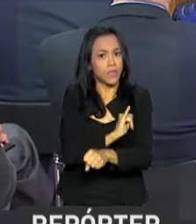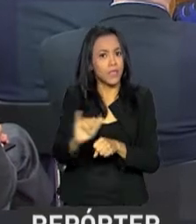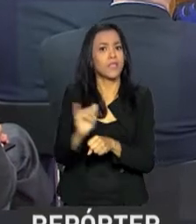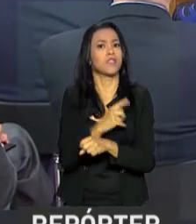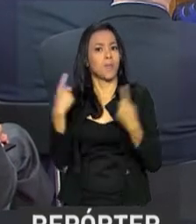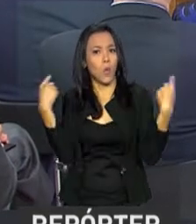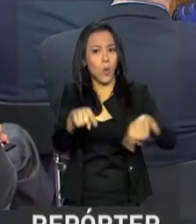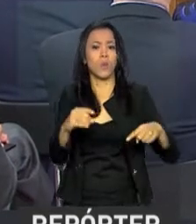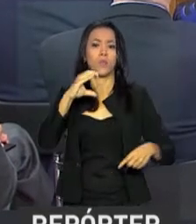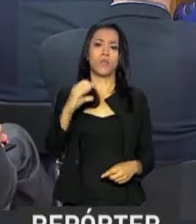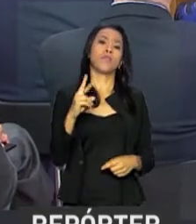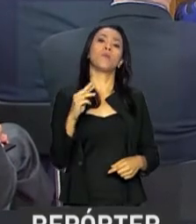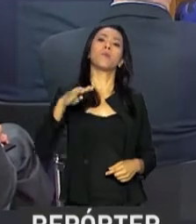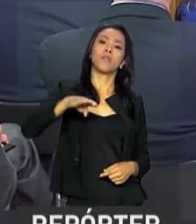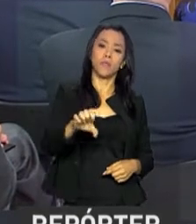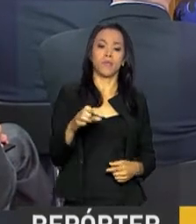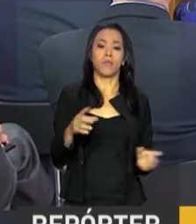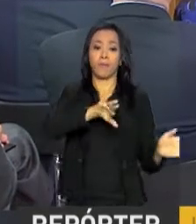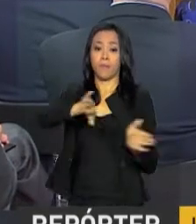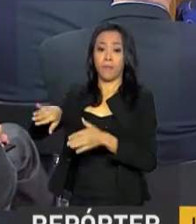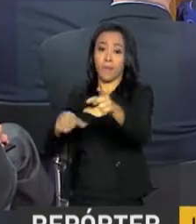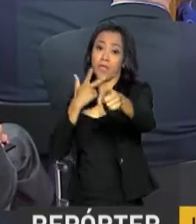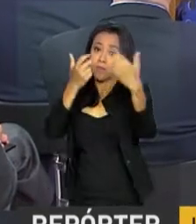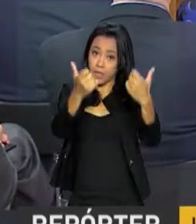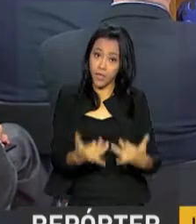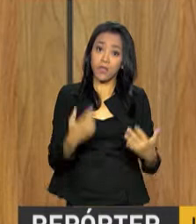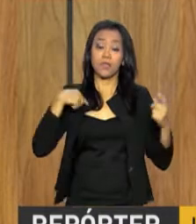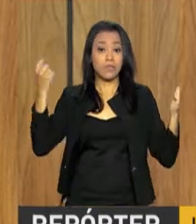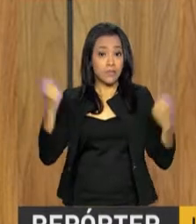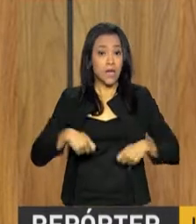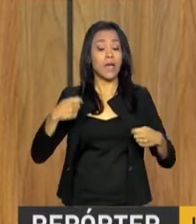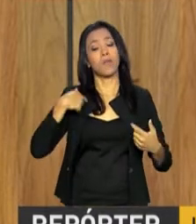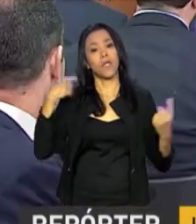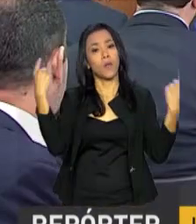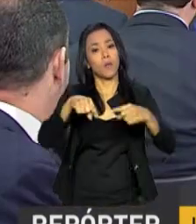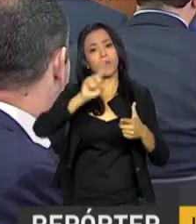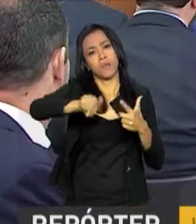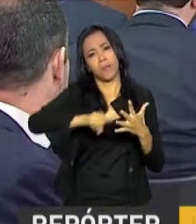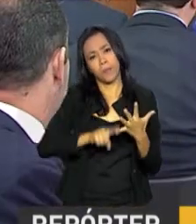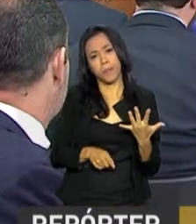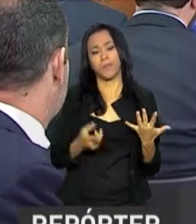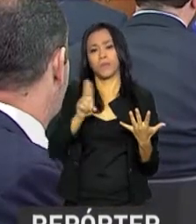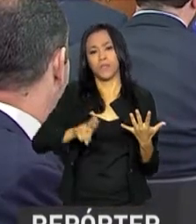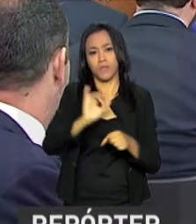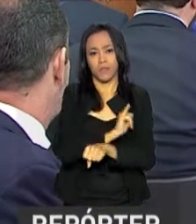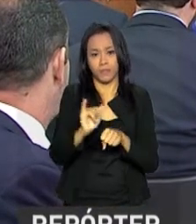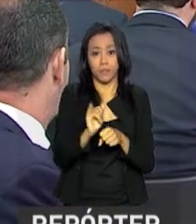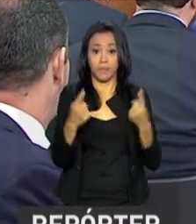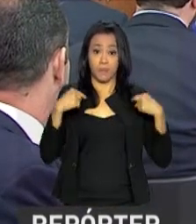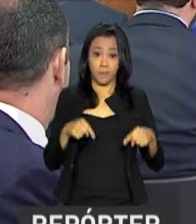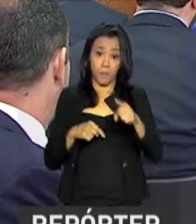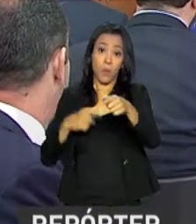se combater de muitas maneiras pela mais repetiu a inteligência a crise política e econômica que